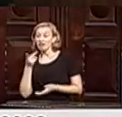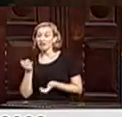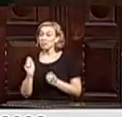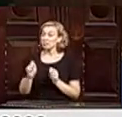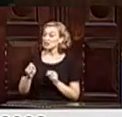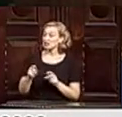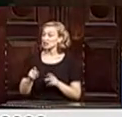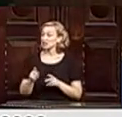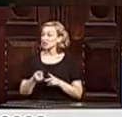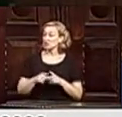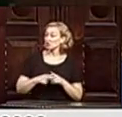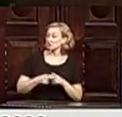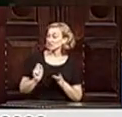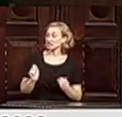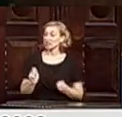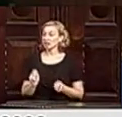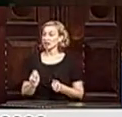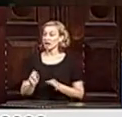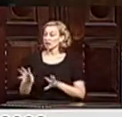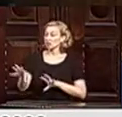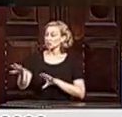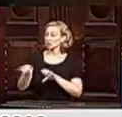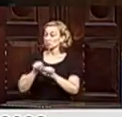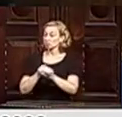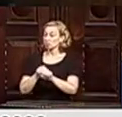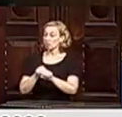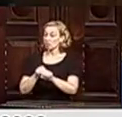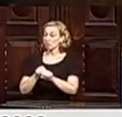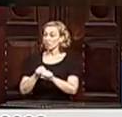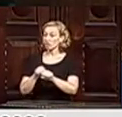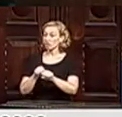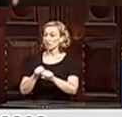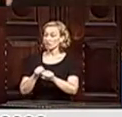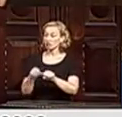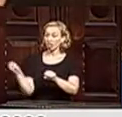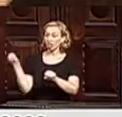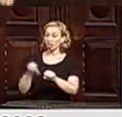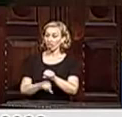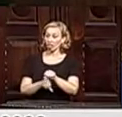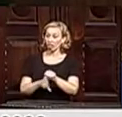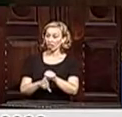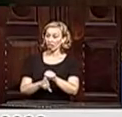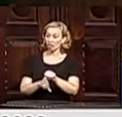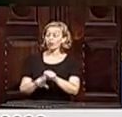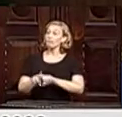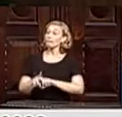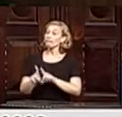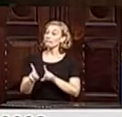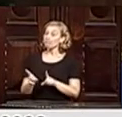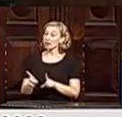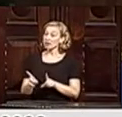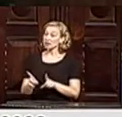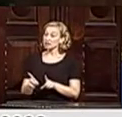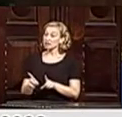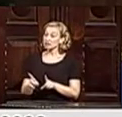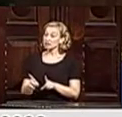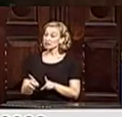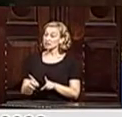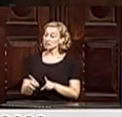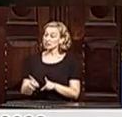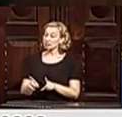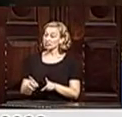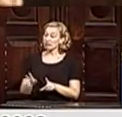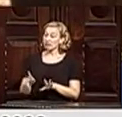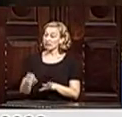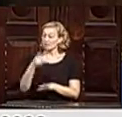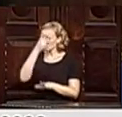de diploma, que custa uma merreca, mas que no bolso do refugiado que não tem nada é muito. No